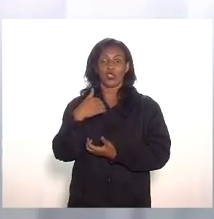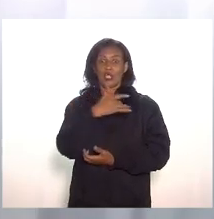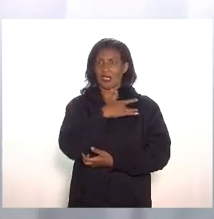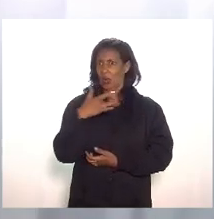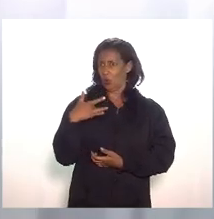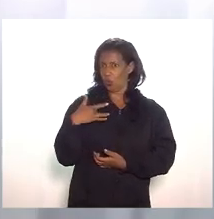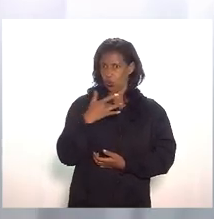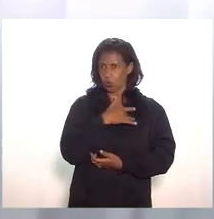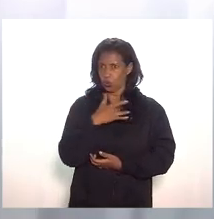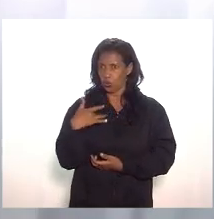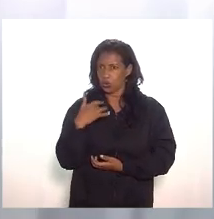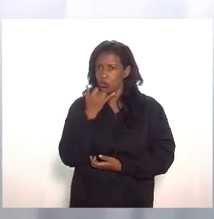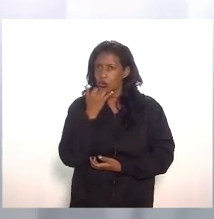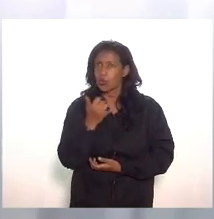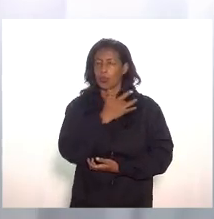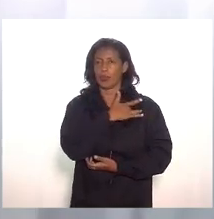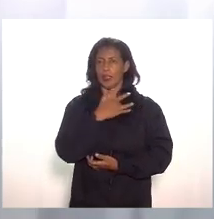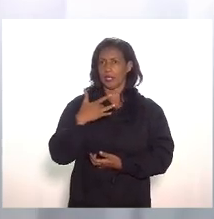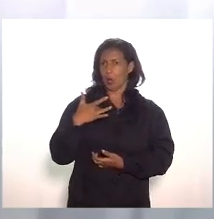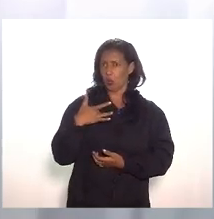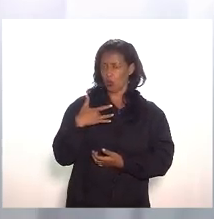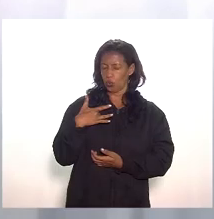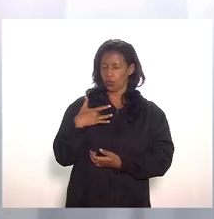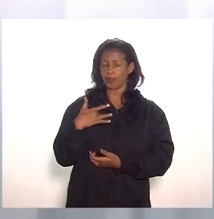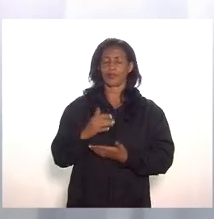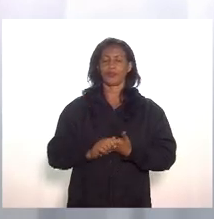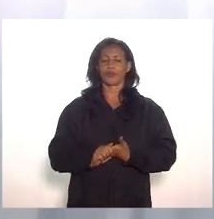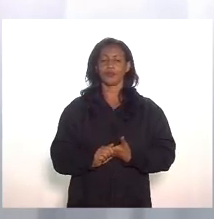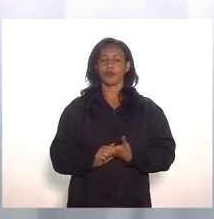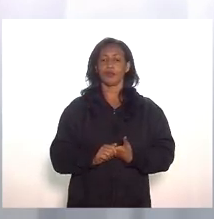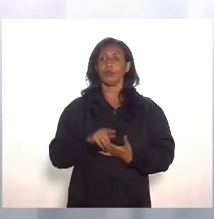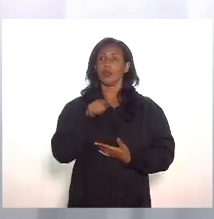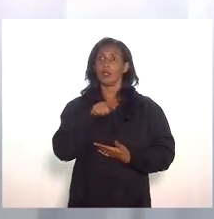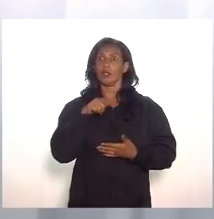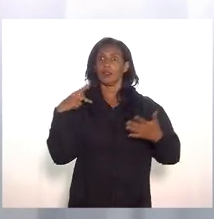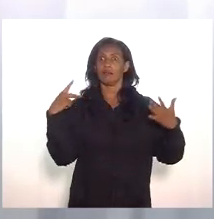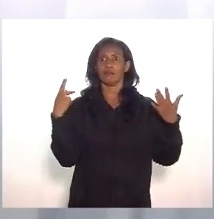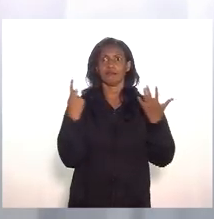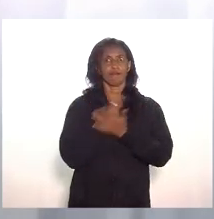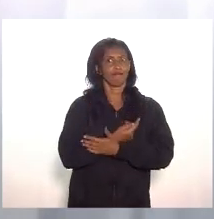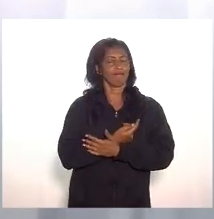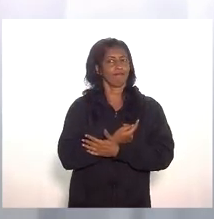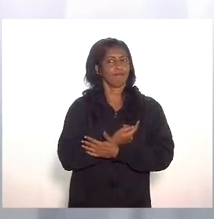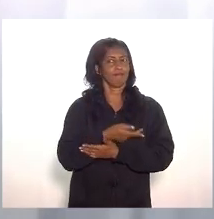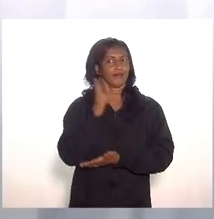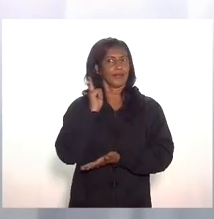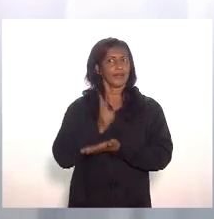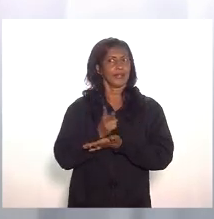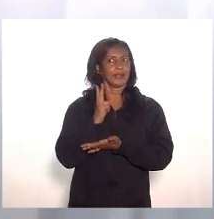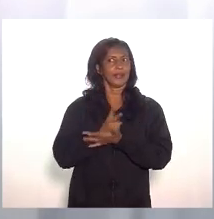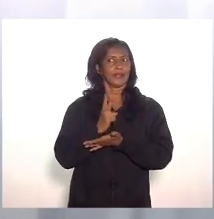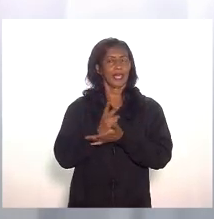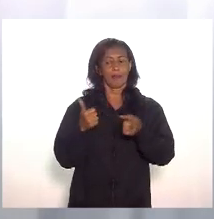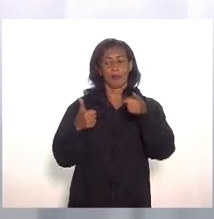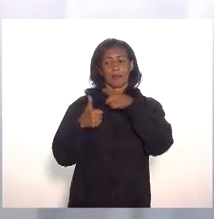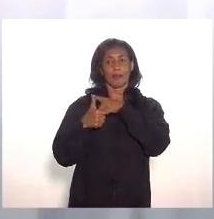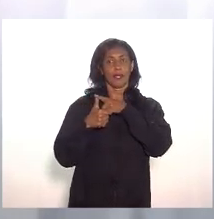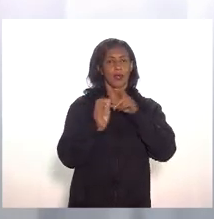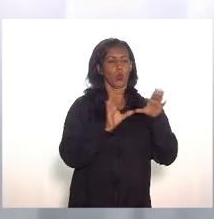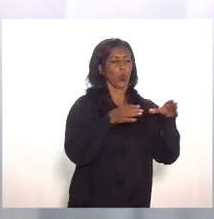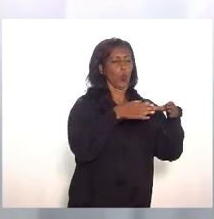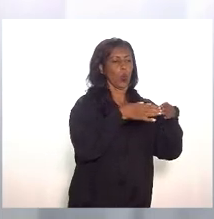Saúde, se eu não me engano, a deputada Marta Rocha pode me corrigir, fato esse que deveria ser encaminhado para as comissões